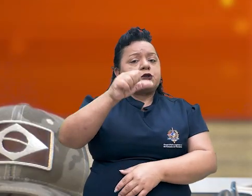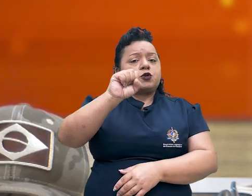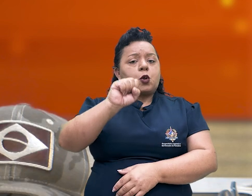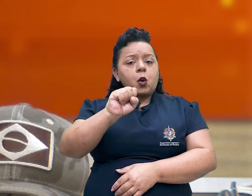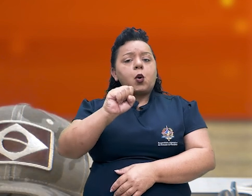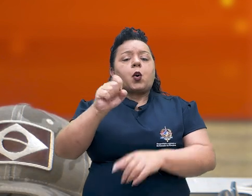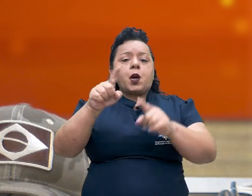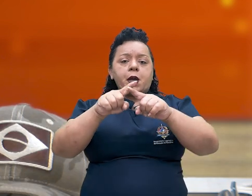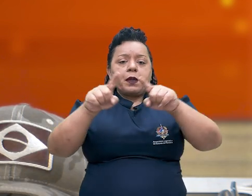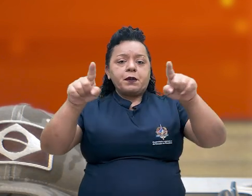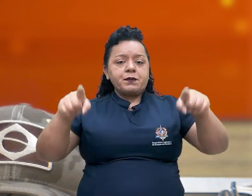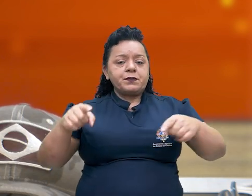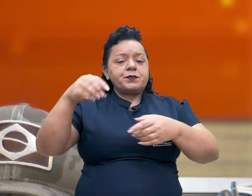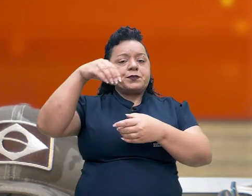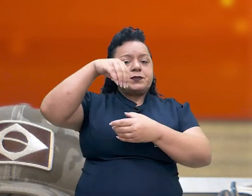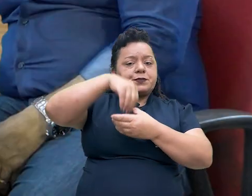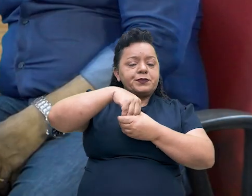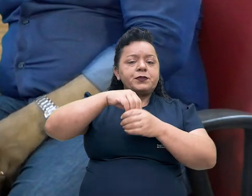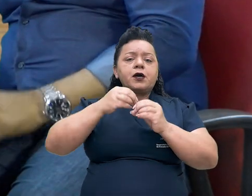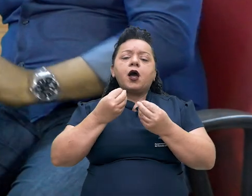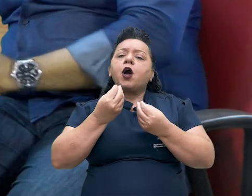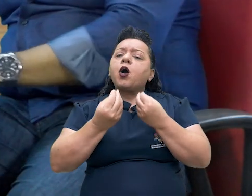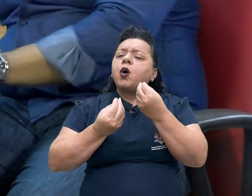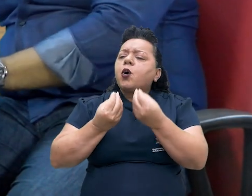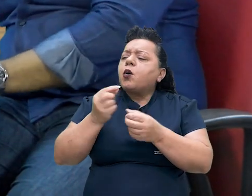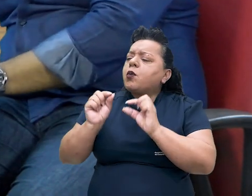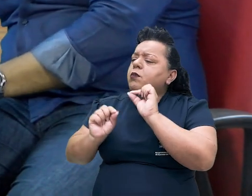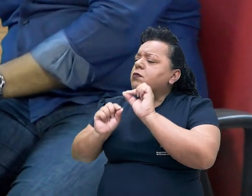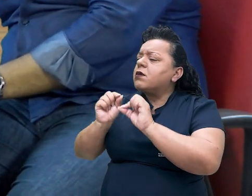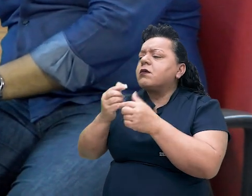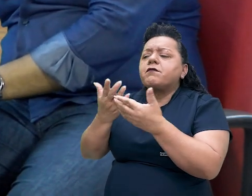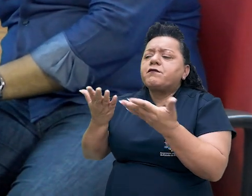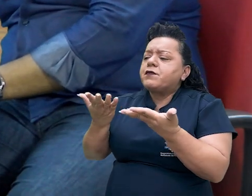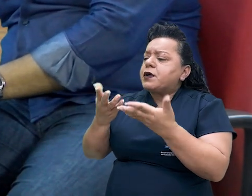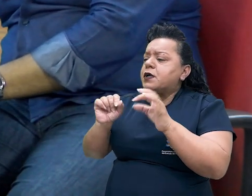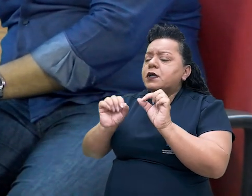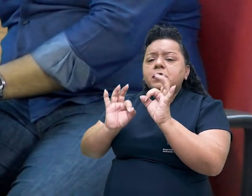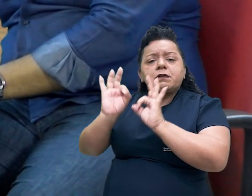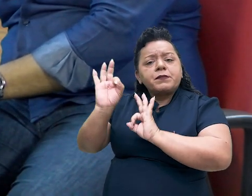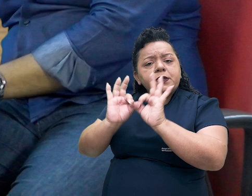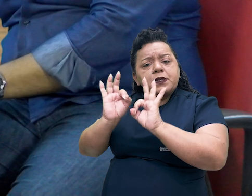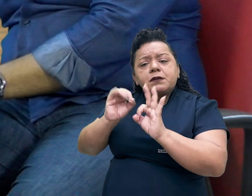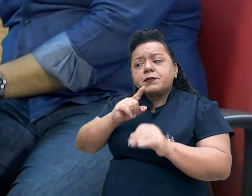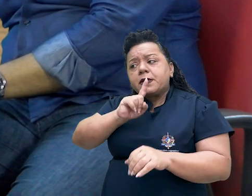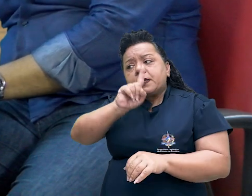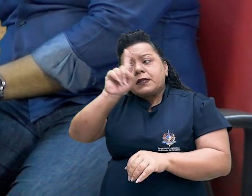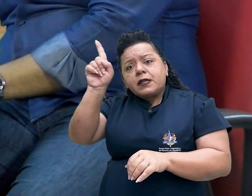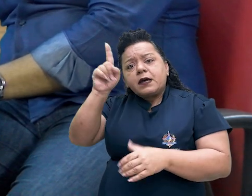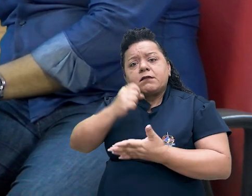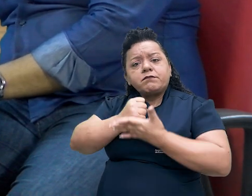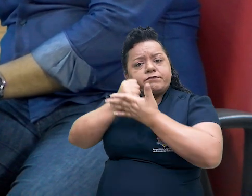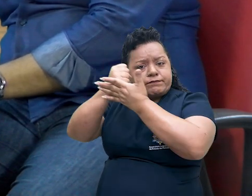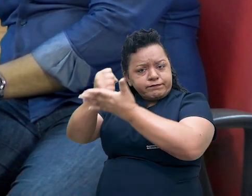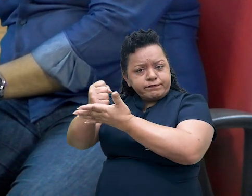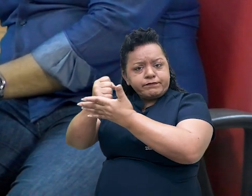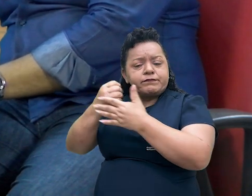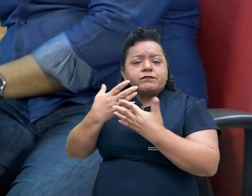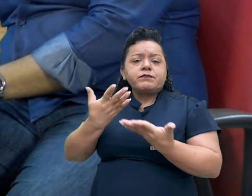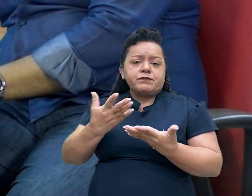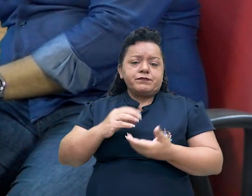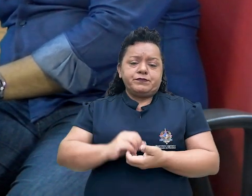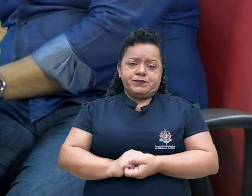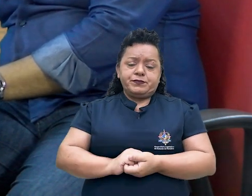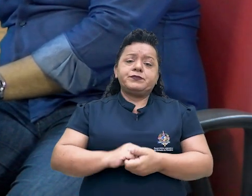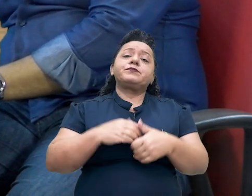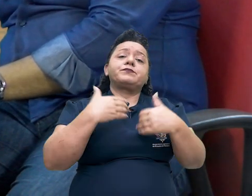nela 18 servidores 18 servidores e como é que é feito como é que é feito esse planejamento Anderson para socorrer e esses